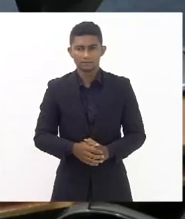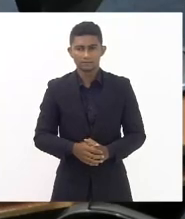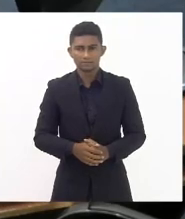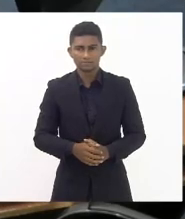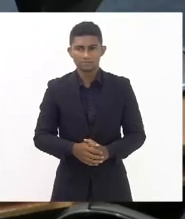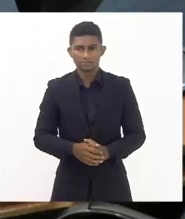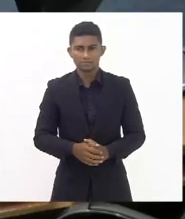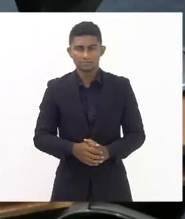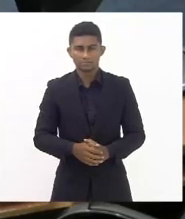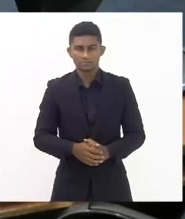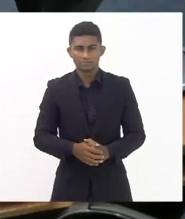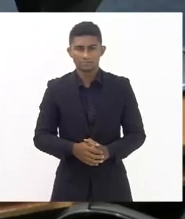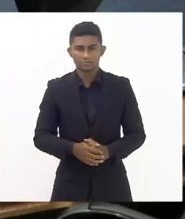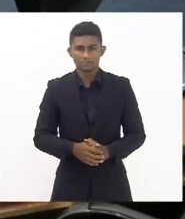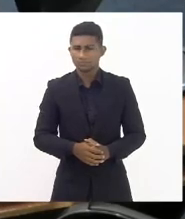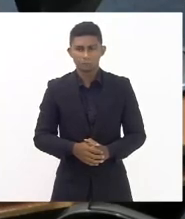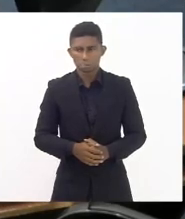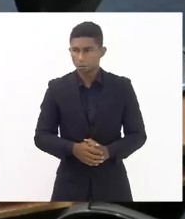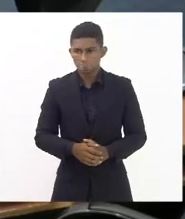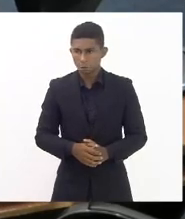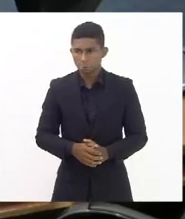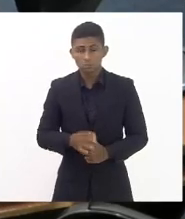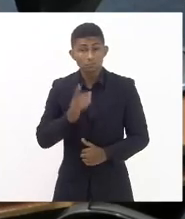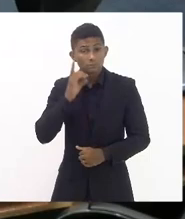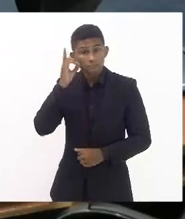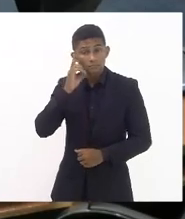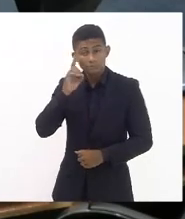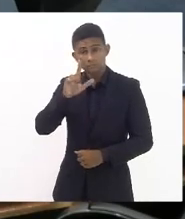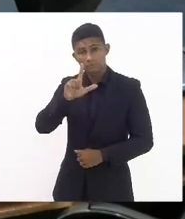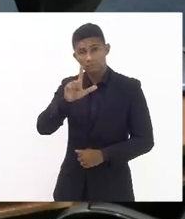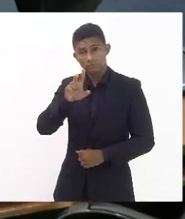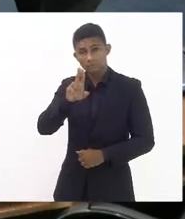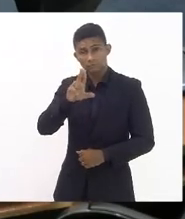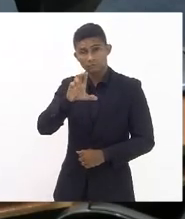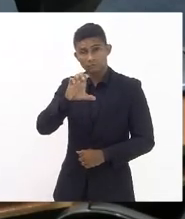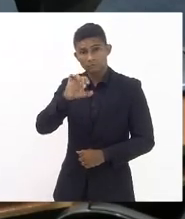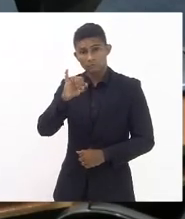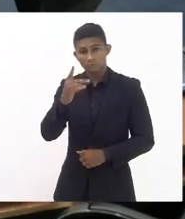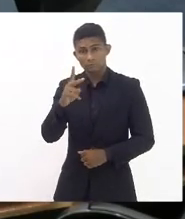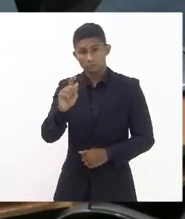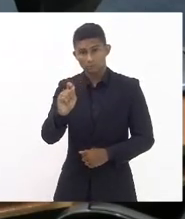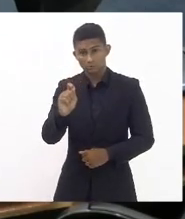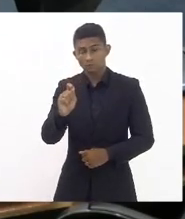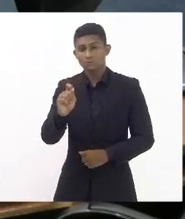Convido a deputada Lucinha a fazer a leitura da ata da sessão anterior.